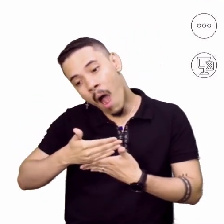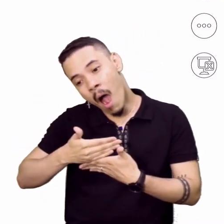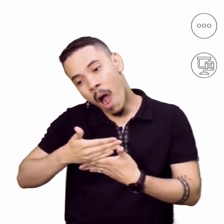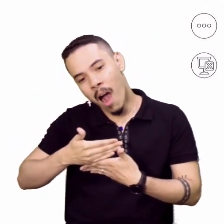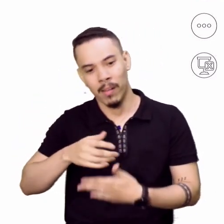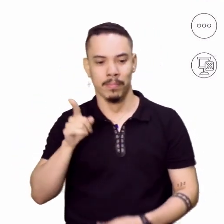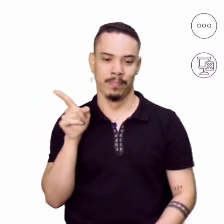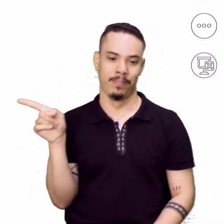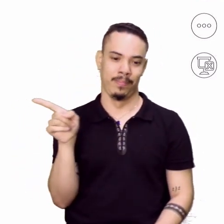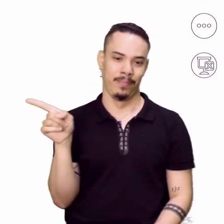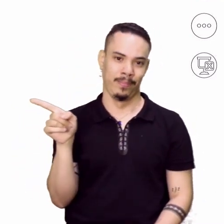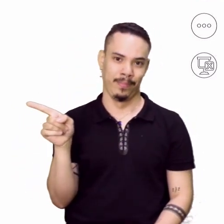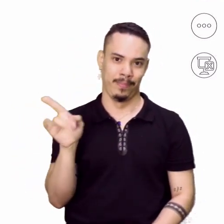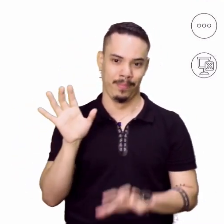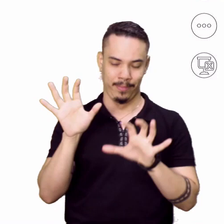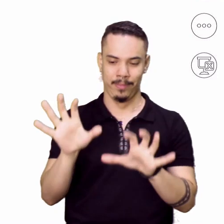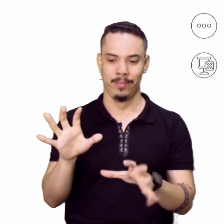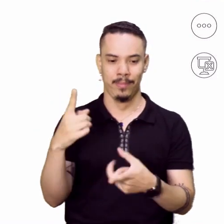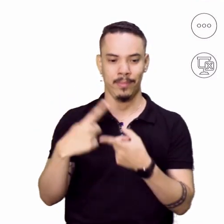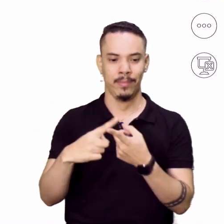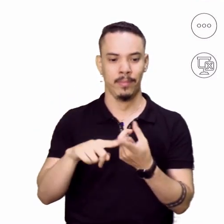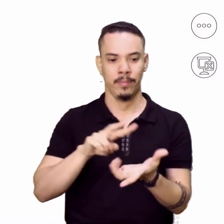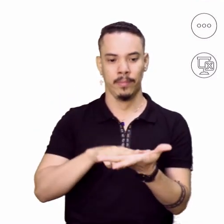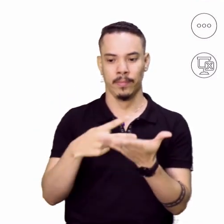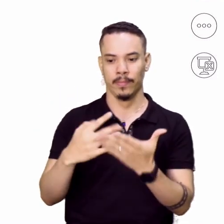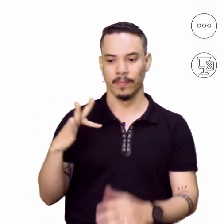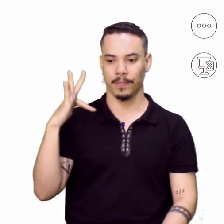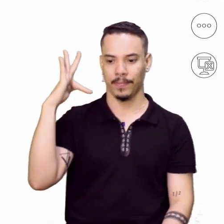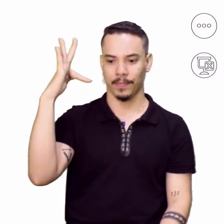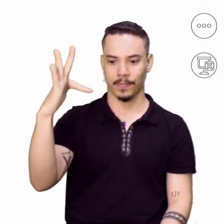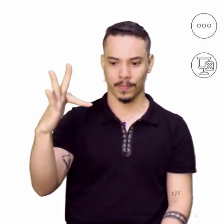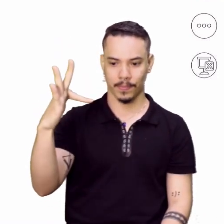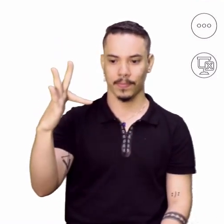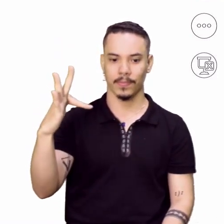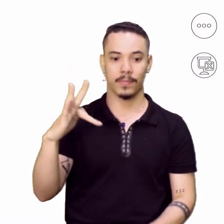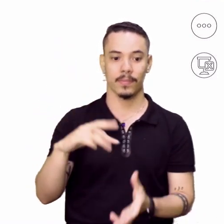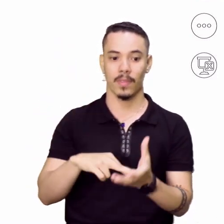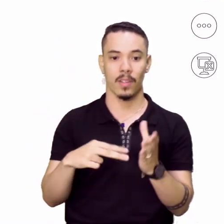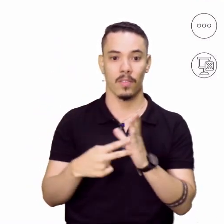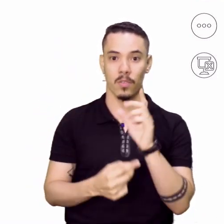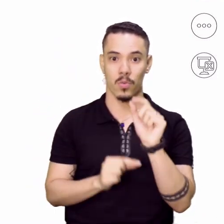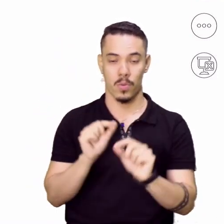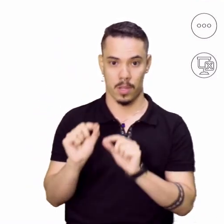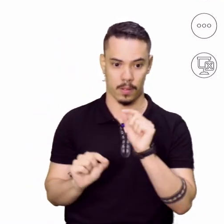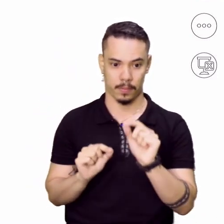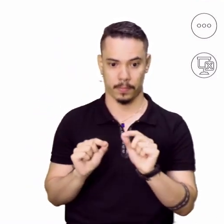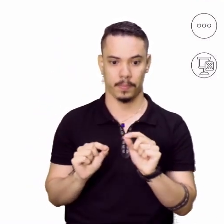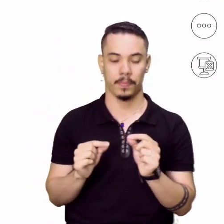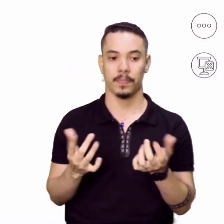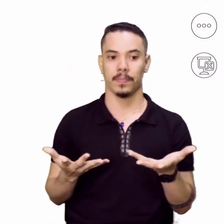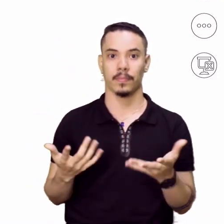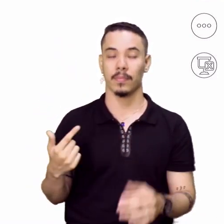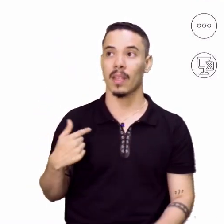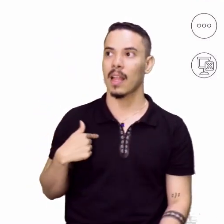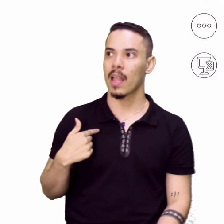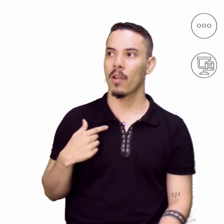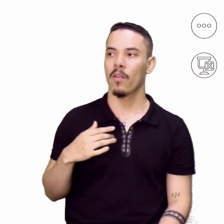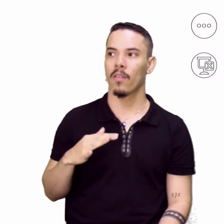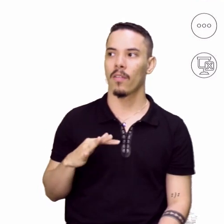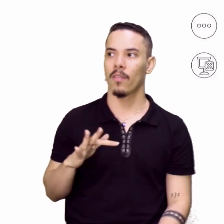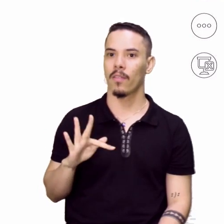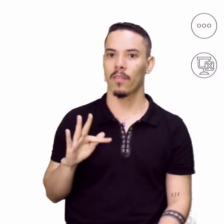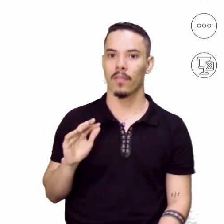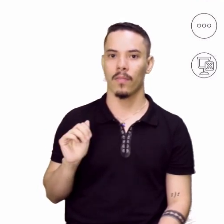tradução do futuro com eu eu vejo essa tradução mais assim como eu falarei eu